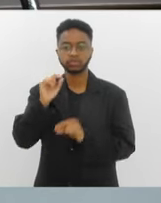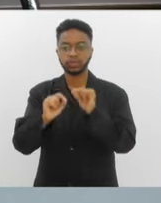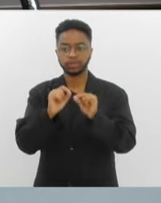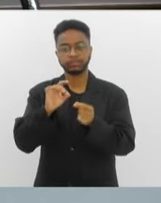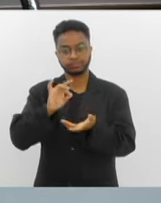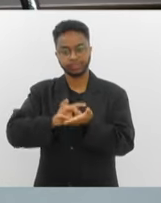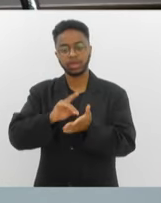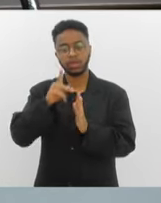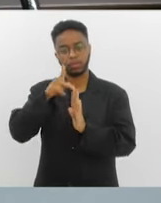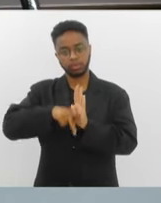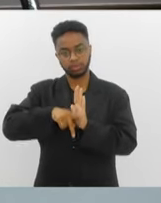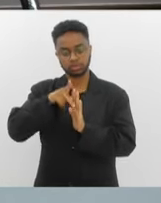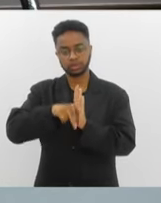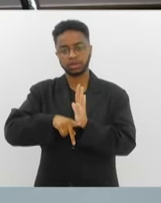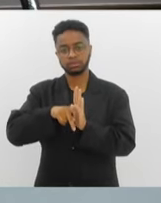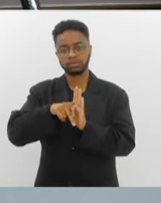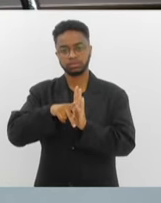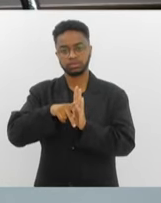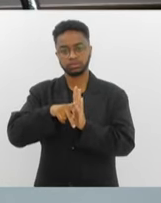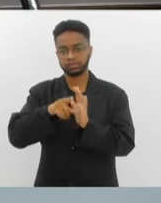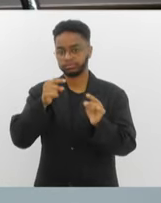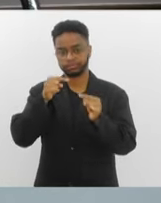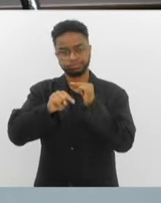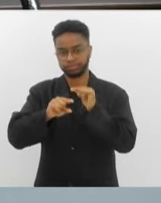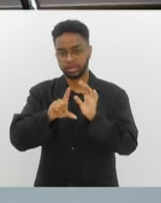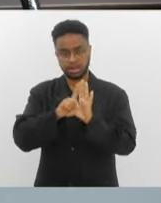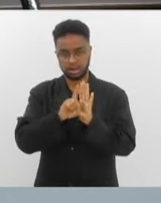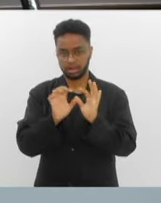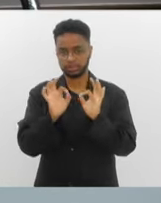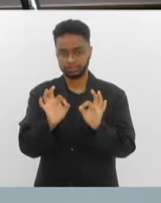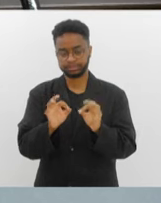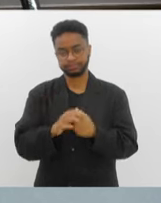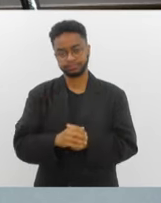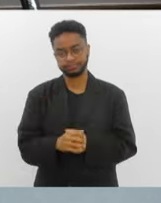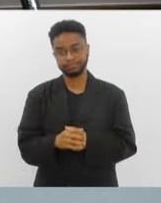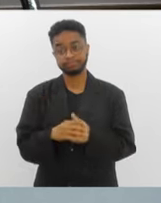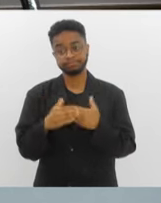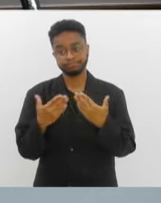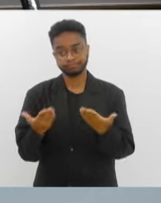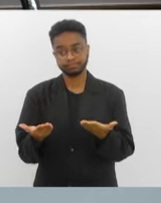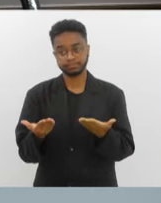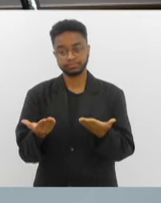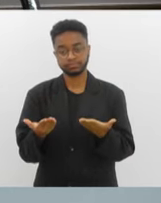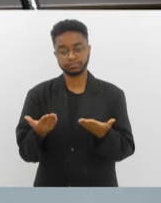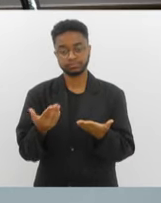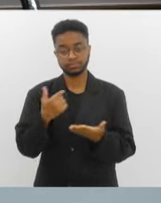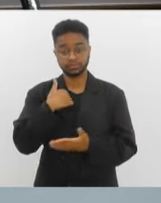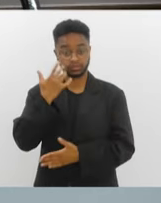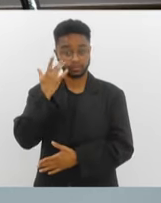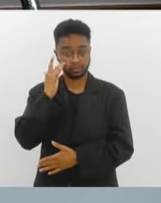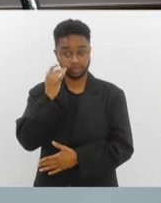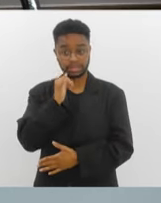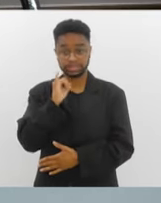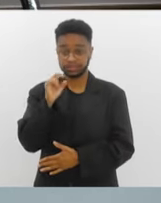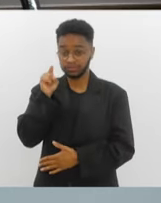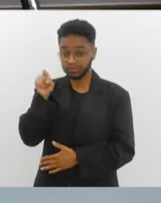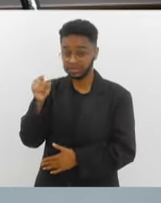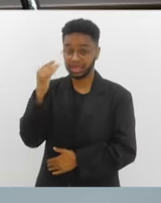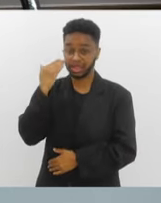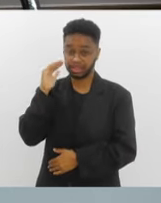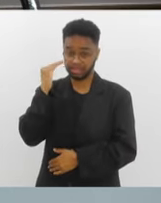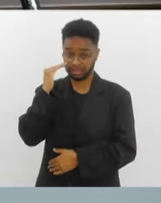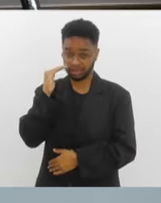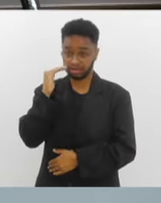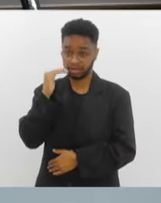realmente seria ilegal, né? Eu acho que se Vossa Excelência entender pela